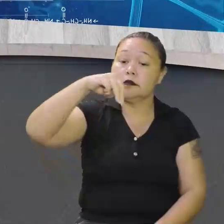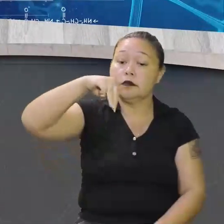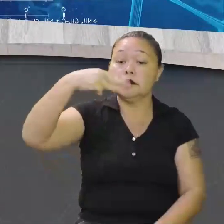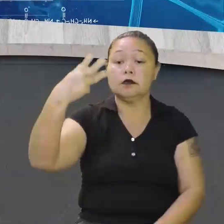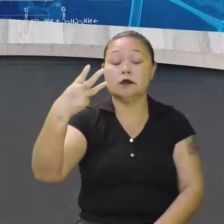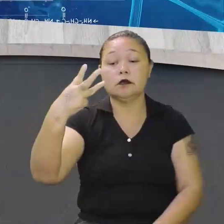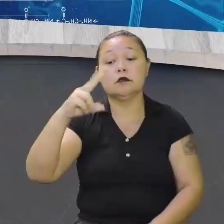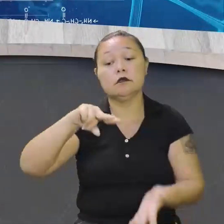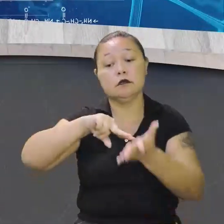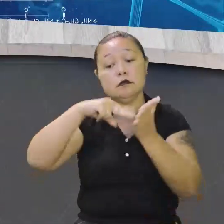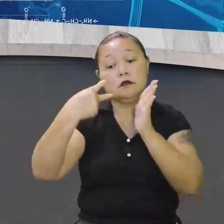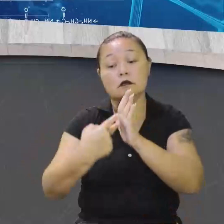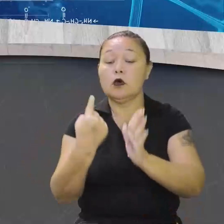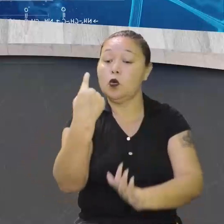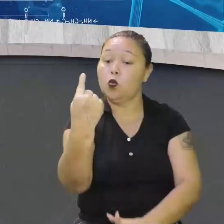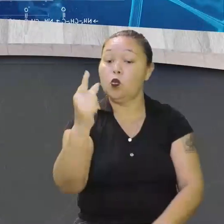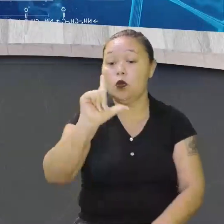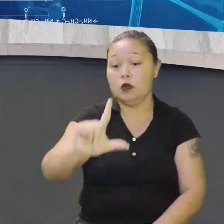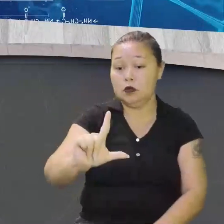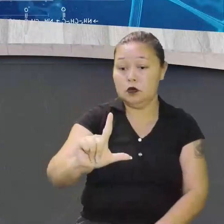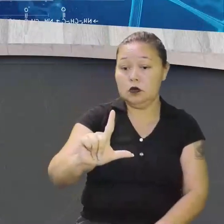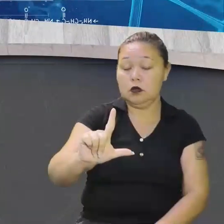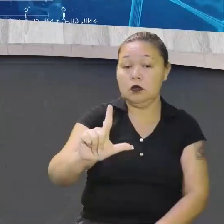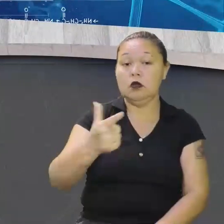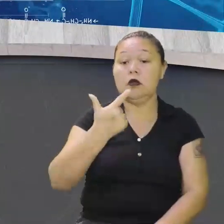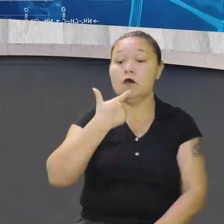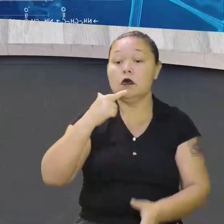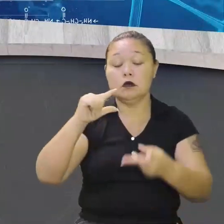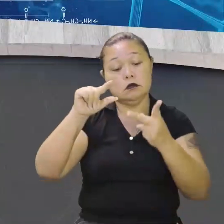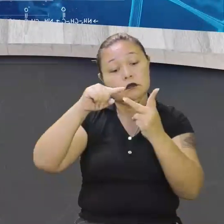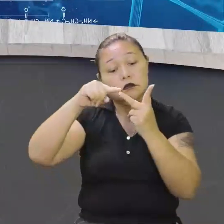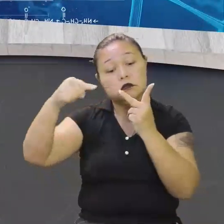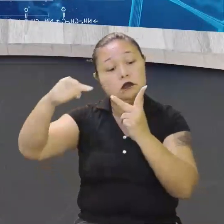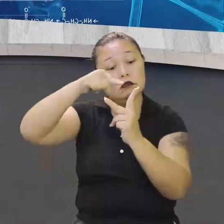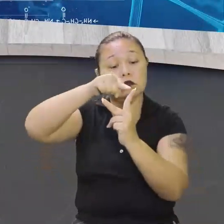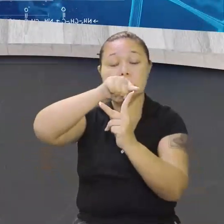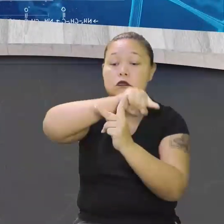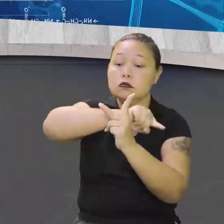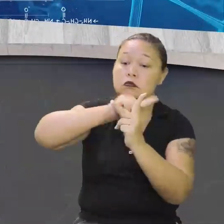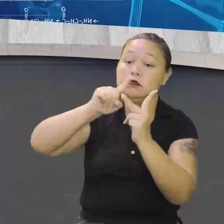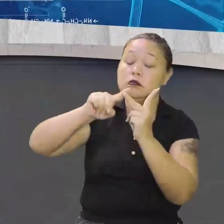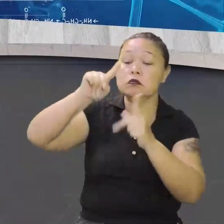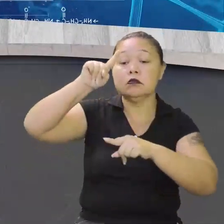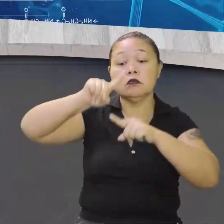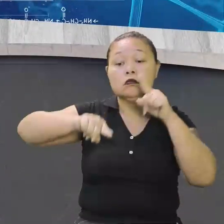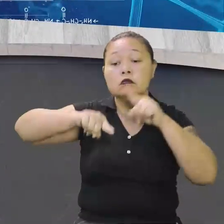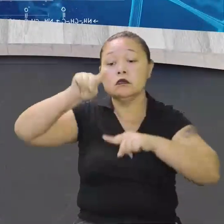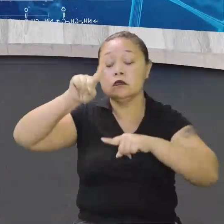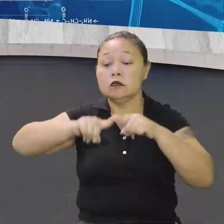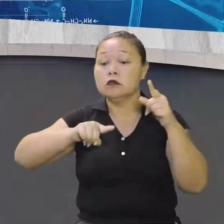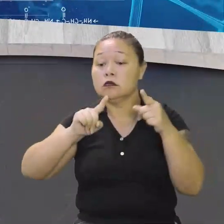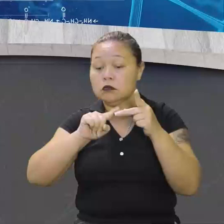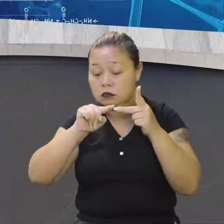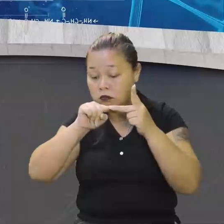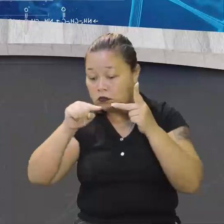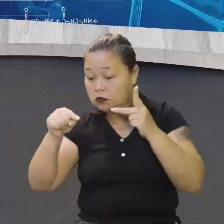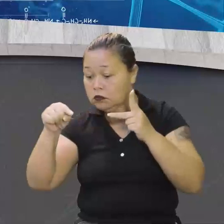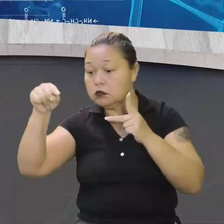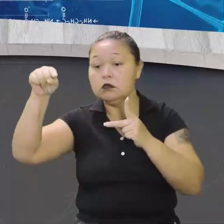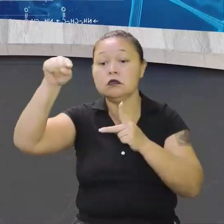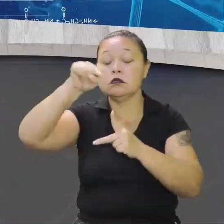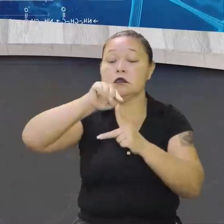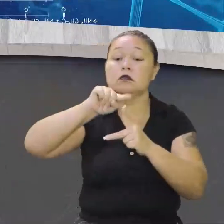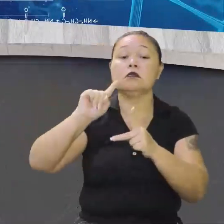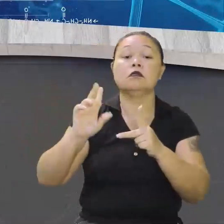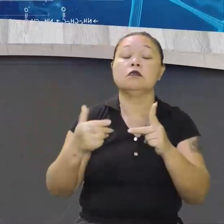significa 1 litro. Quando eu falo de aresta, é considerando um material sólido nas 3 dimensões. E